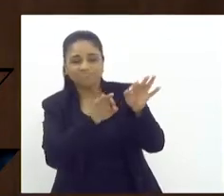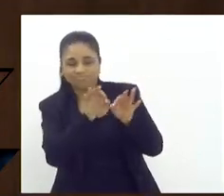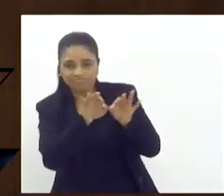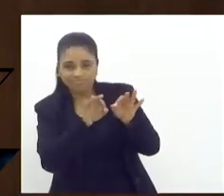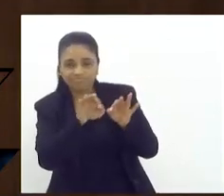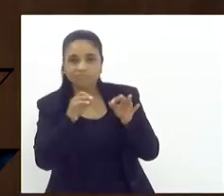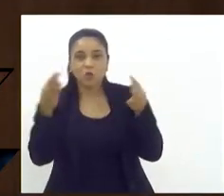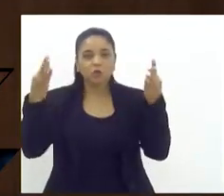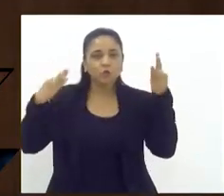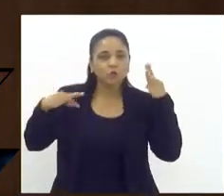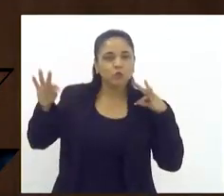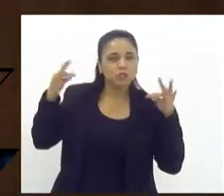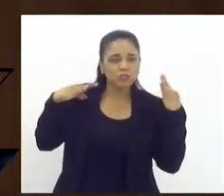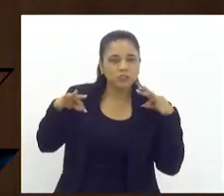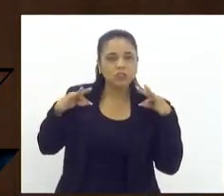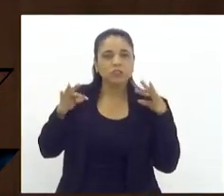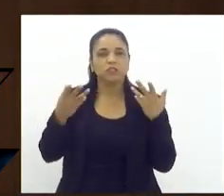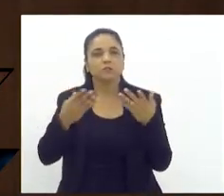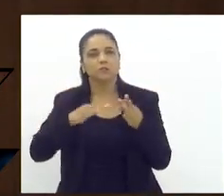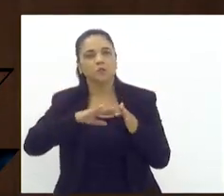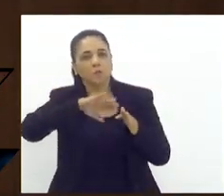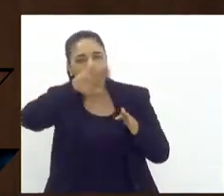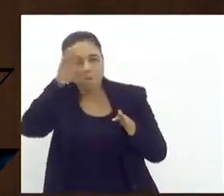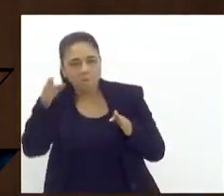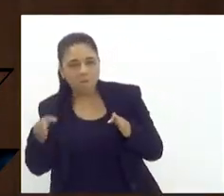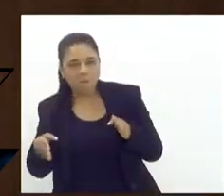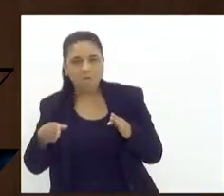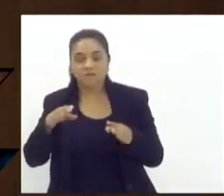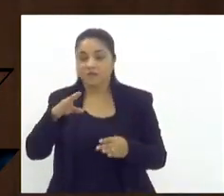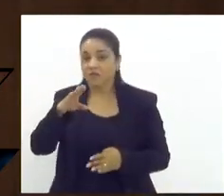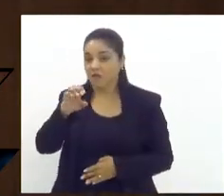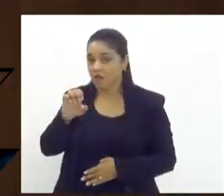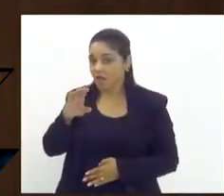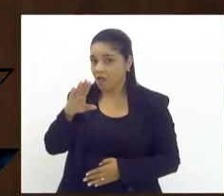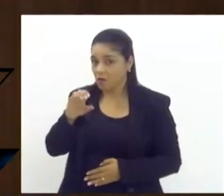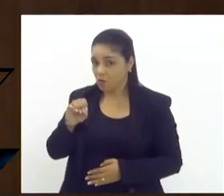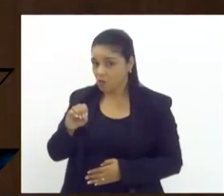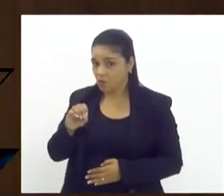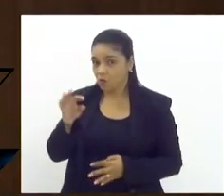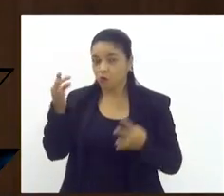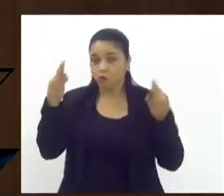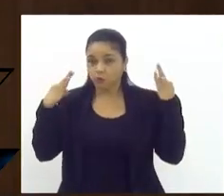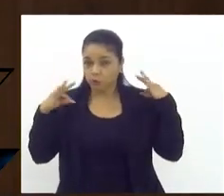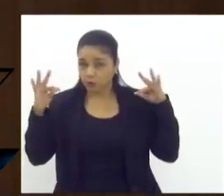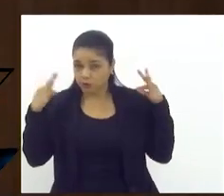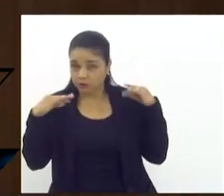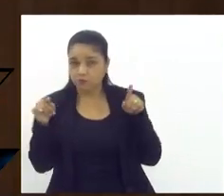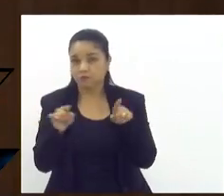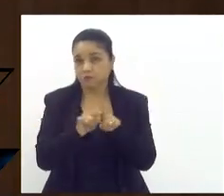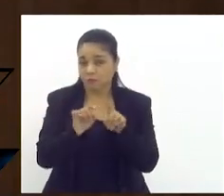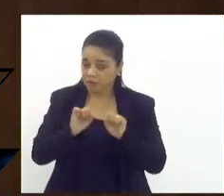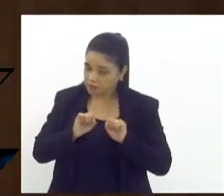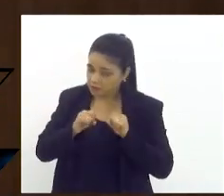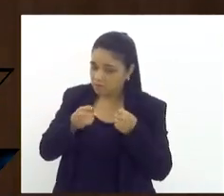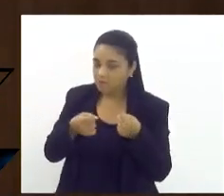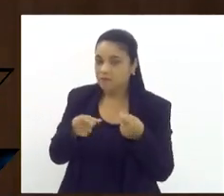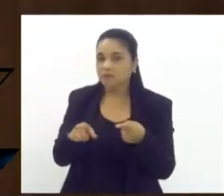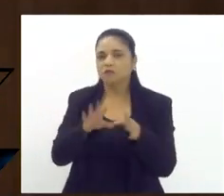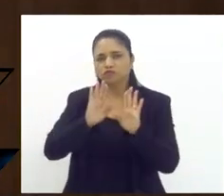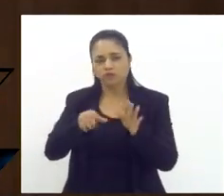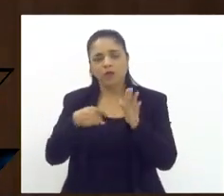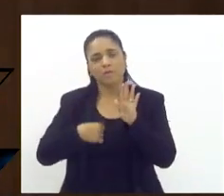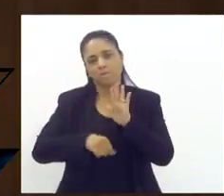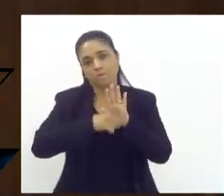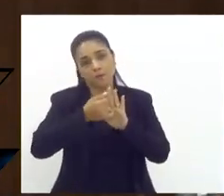é ecoturismo e coisas do gênero então dizer o seguinte o nosso objetivo Eu já falei disso da primeira discussão